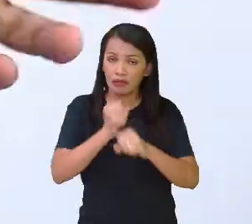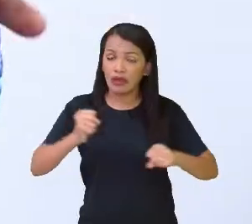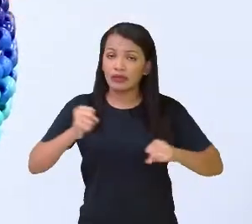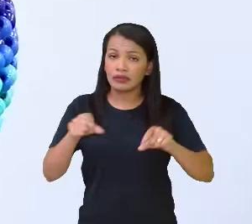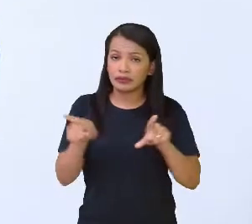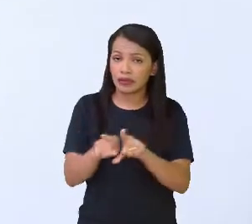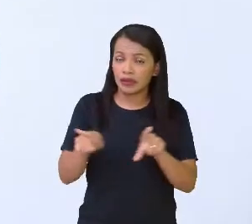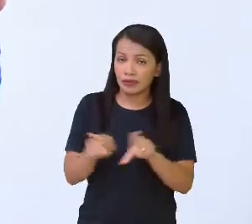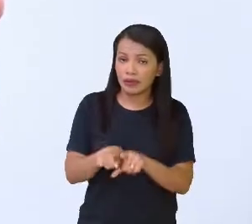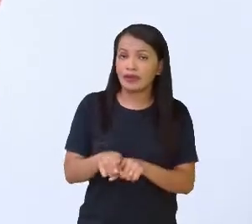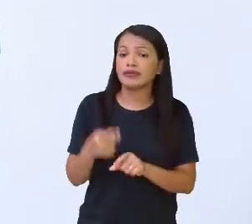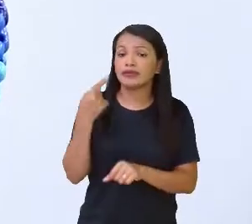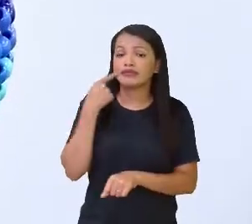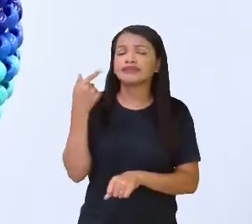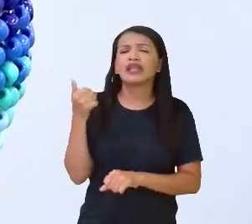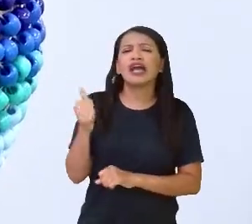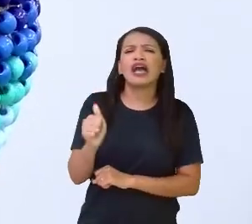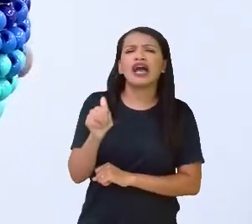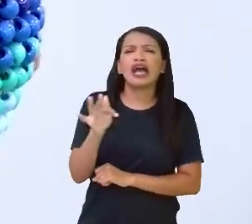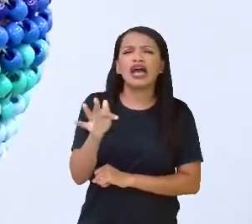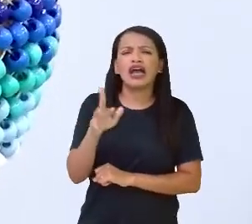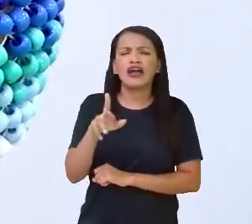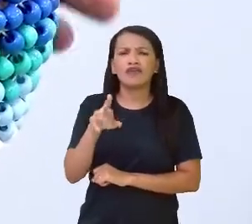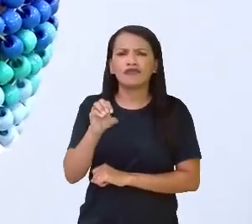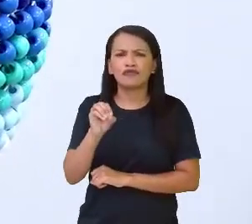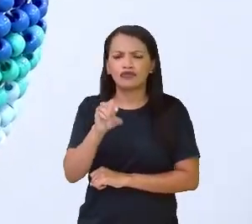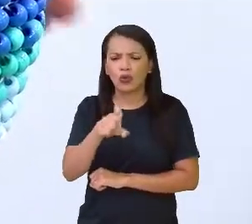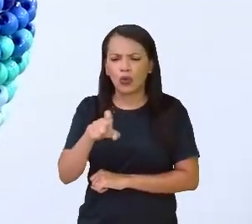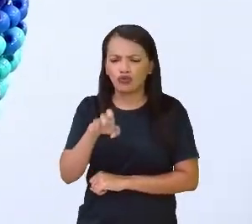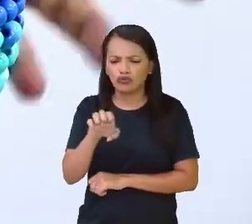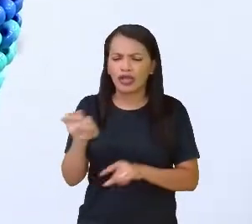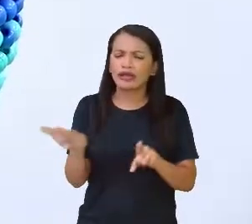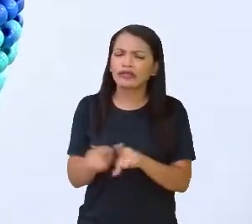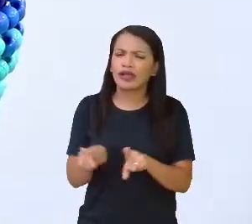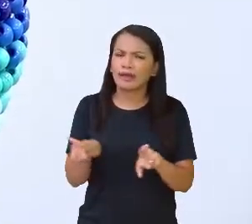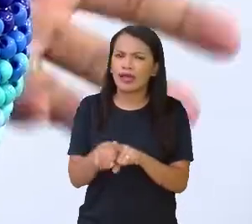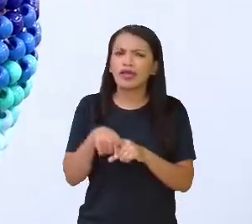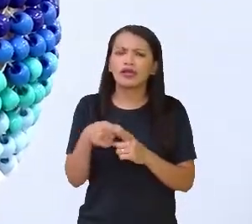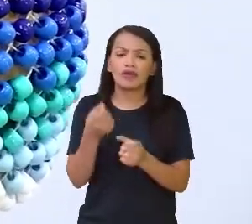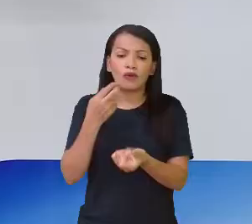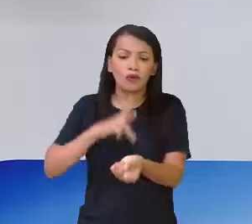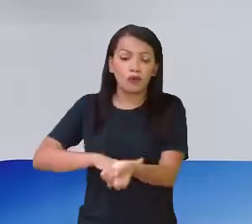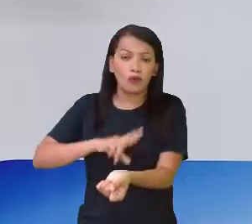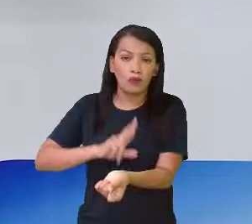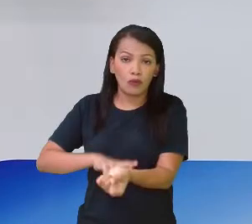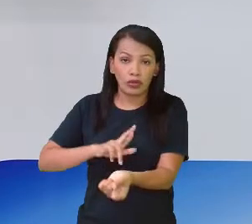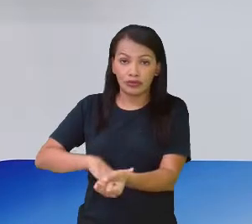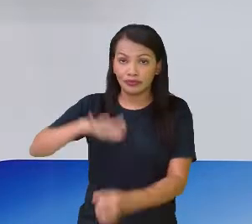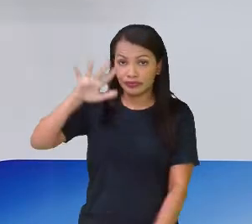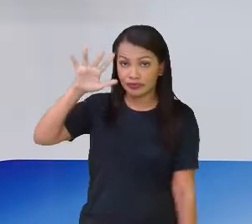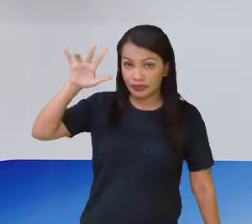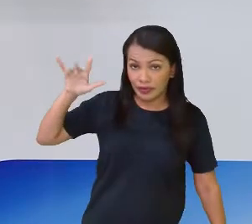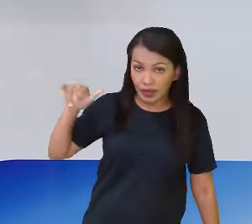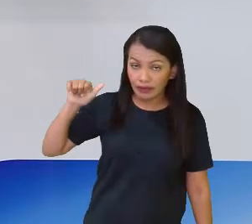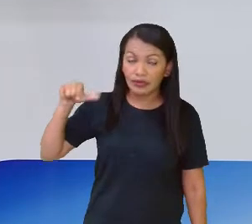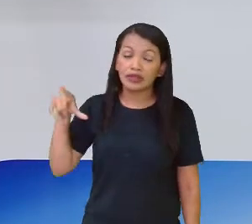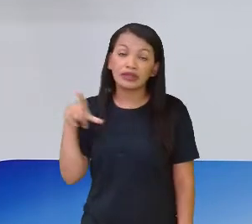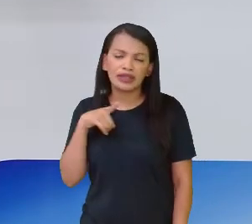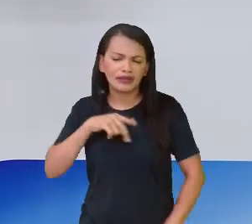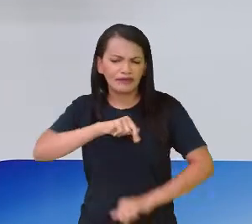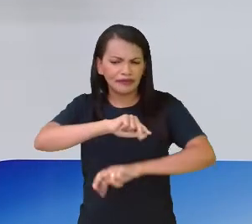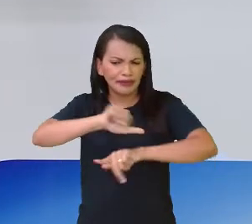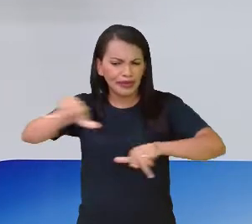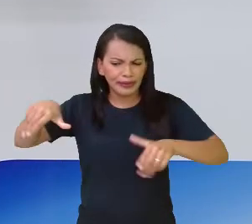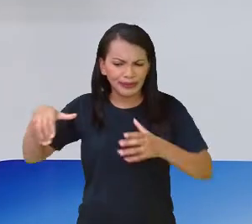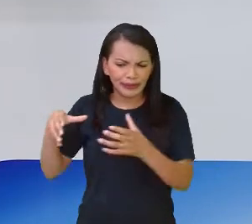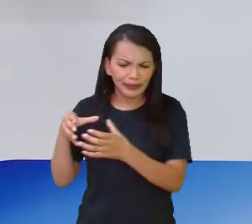frequente também utilizado no afoxé. O afoxé que também é um ritmo de origem aí africana. E a gente tem vários grupos aqui também